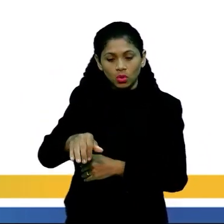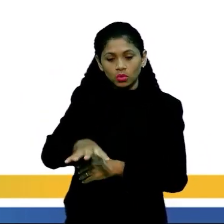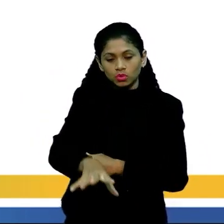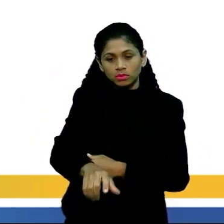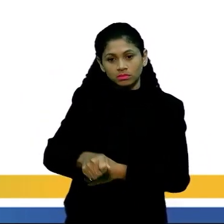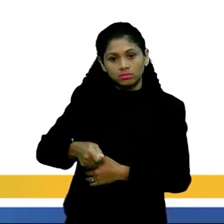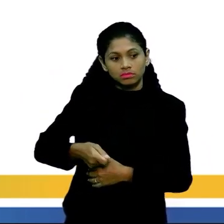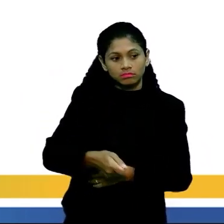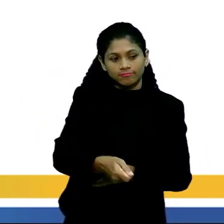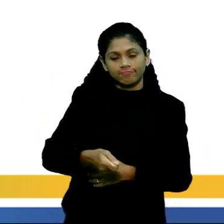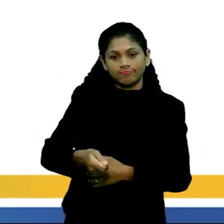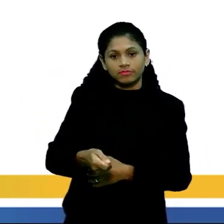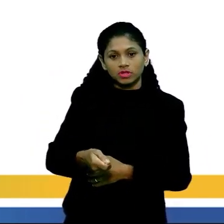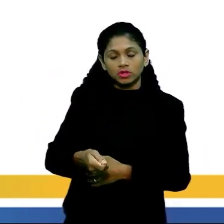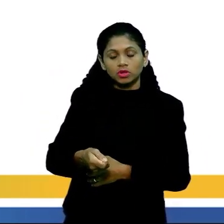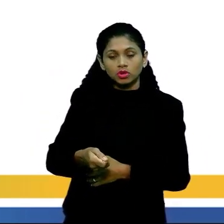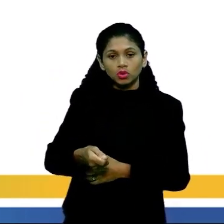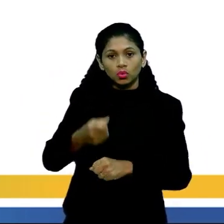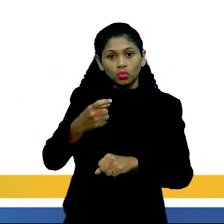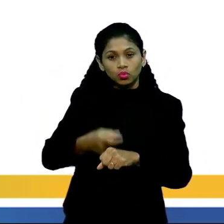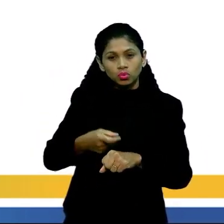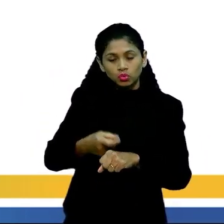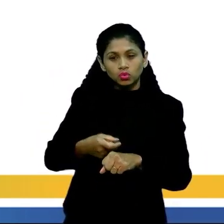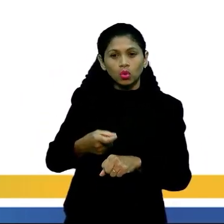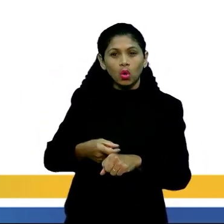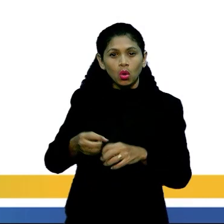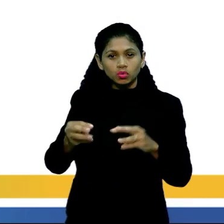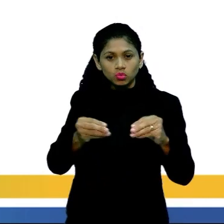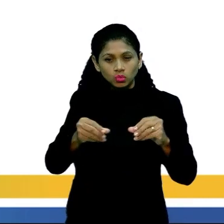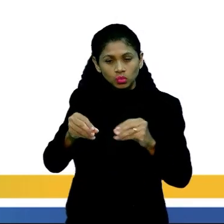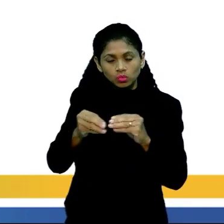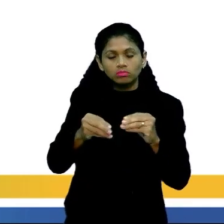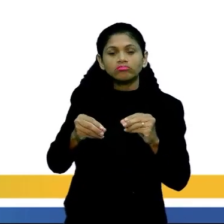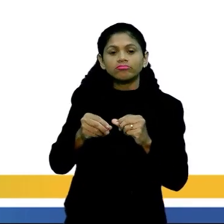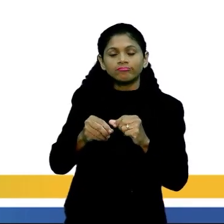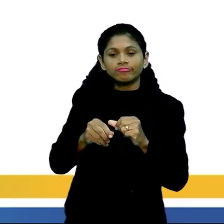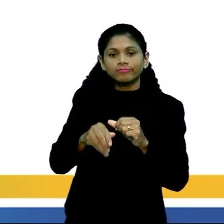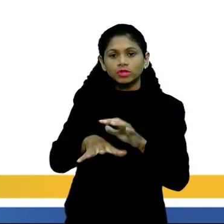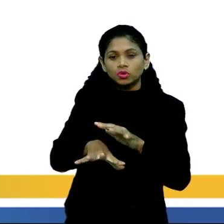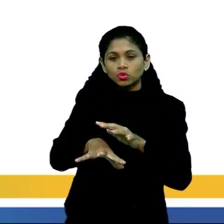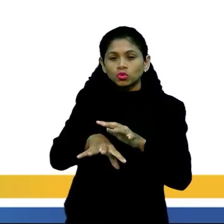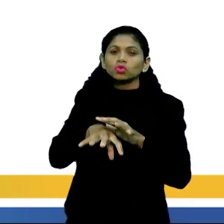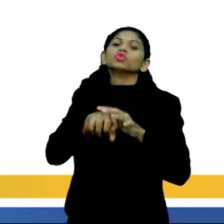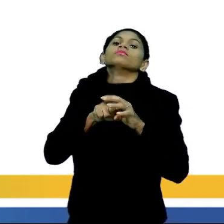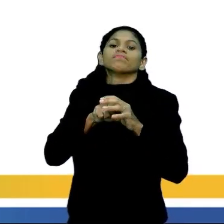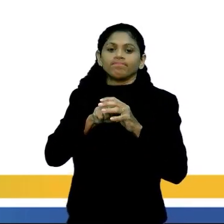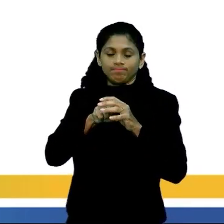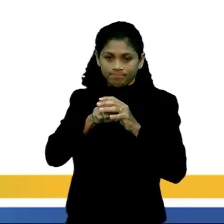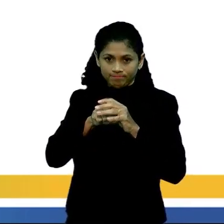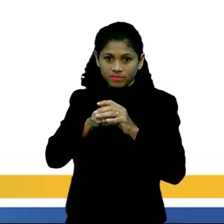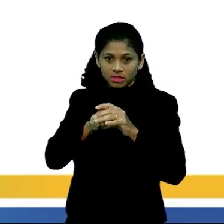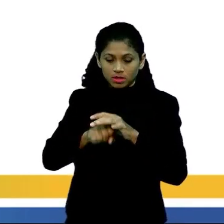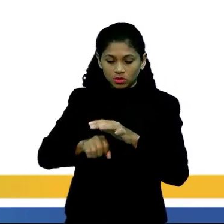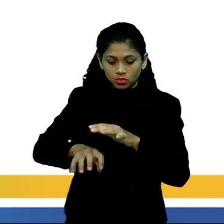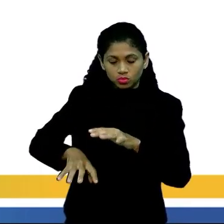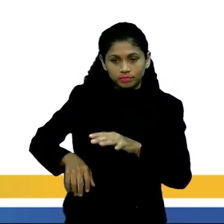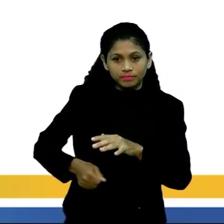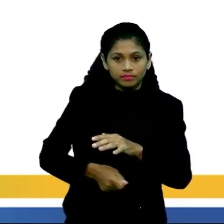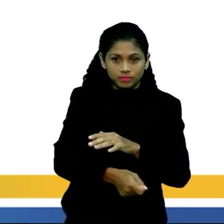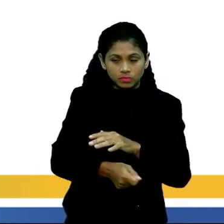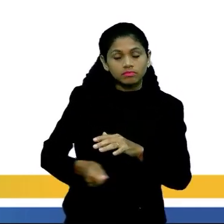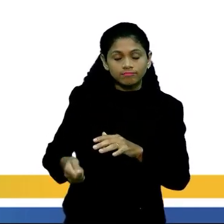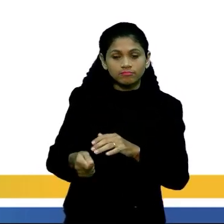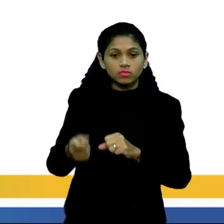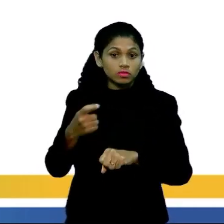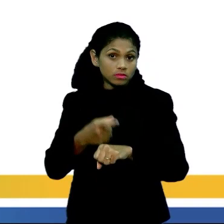filtro e a fase sólida ela fica retida lá. E aí nós temos um processo também de filtração, porém entre um